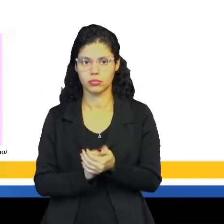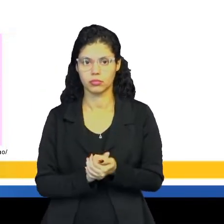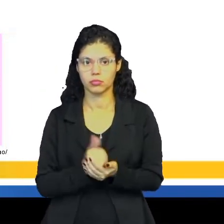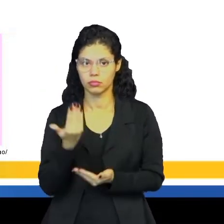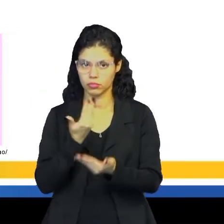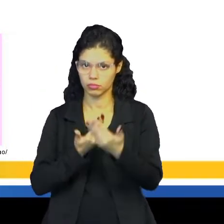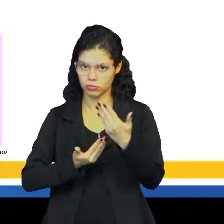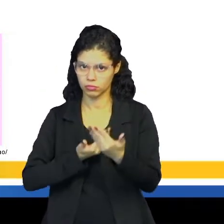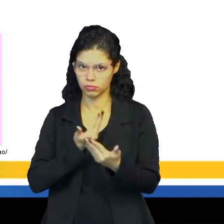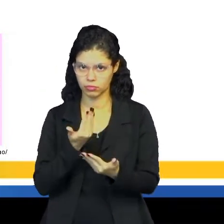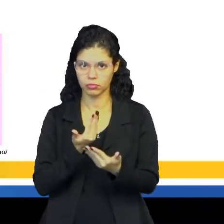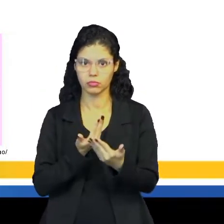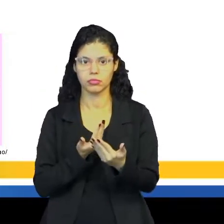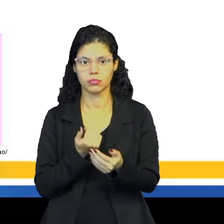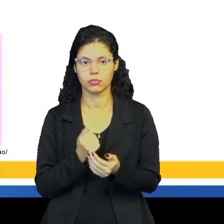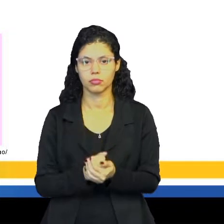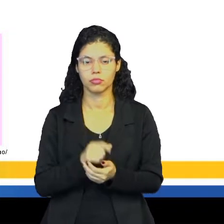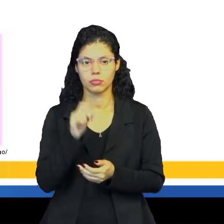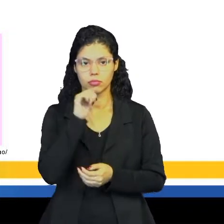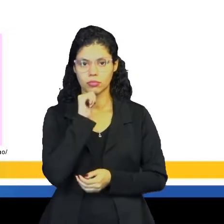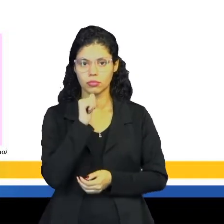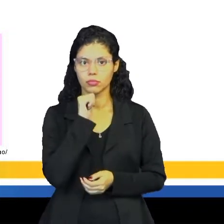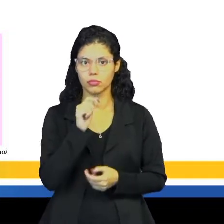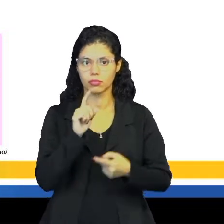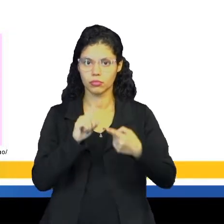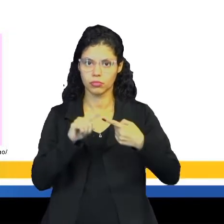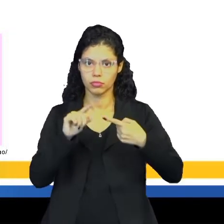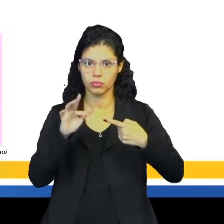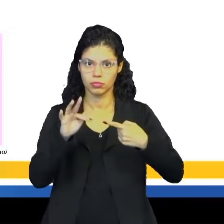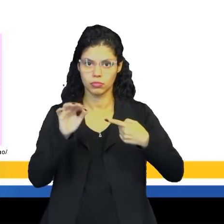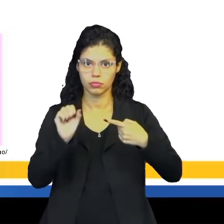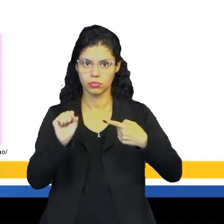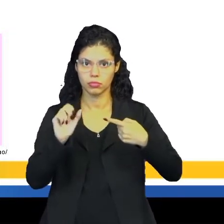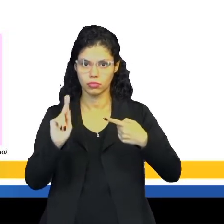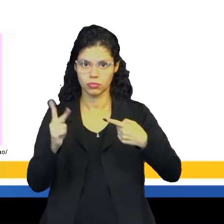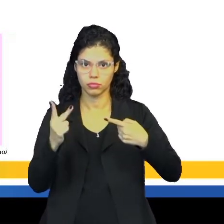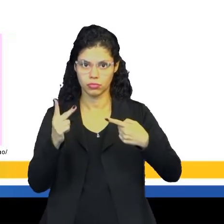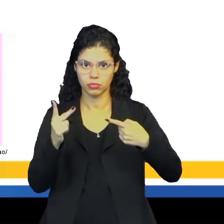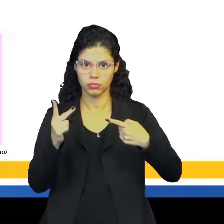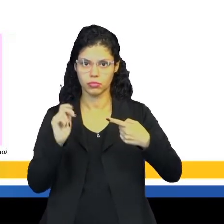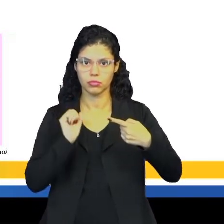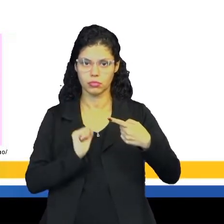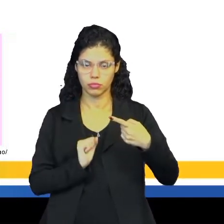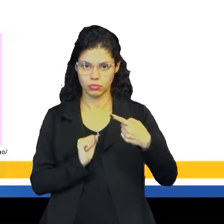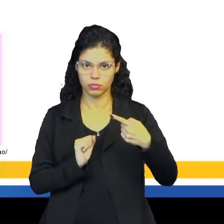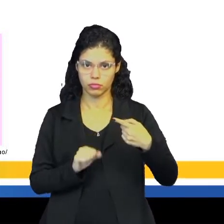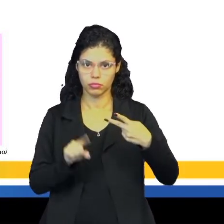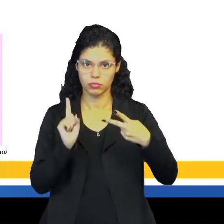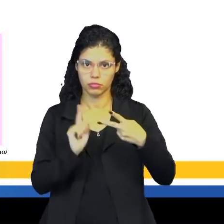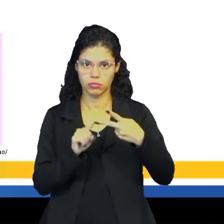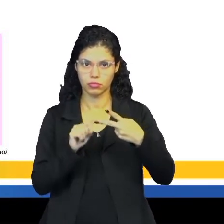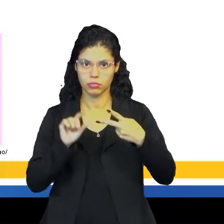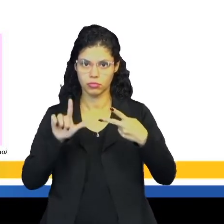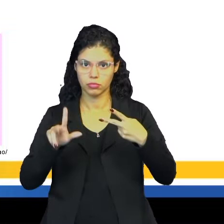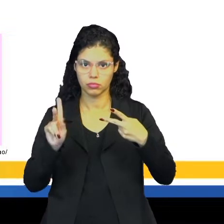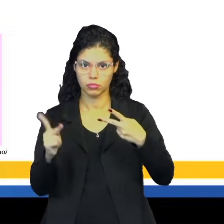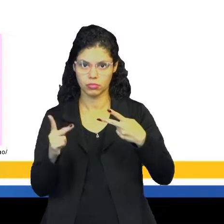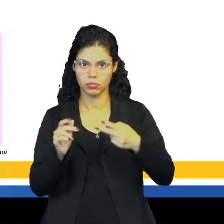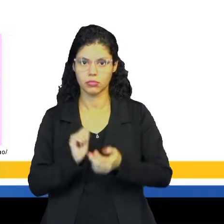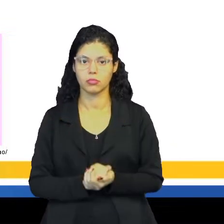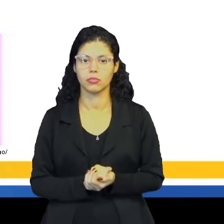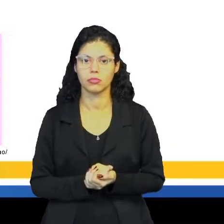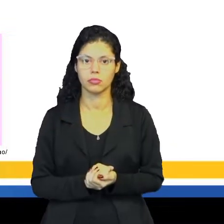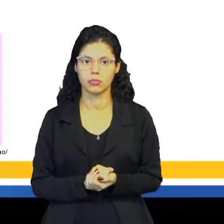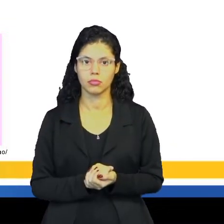interação desse ciclo menstrual. Nós temos aí o FSH, que é o folículo hormônio estimulante, e nós temos o LH, que é